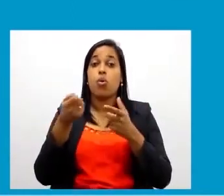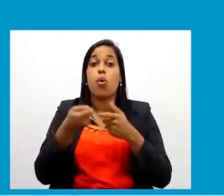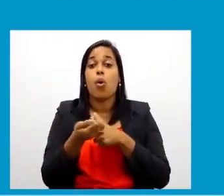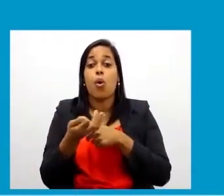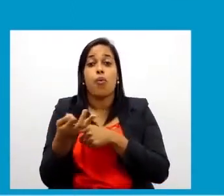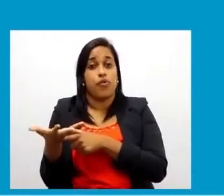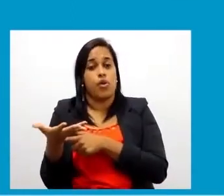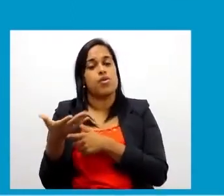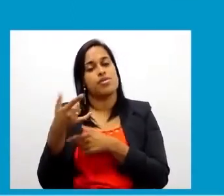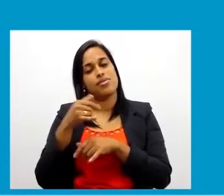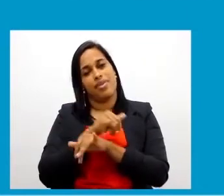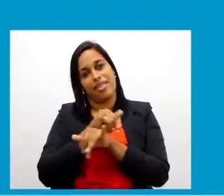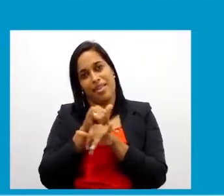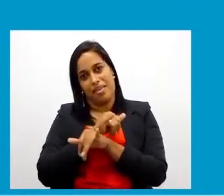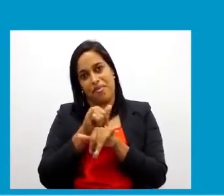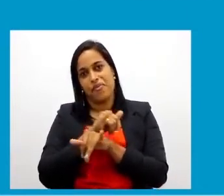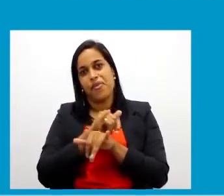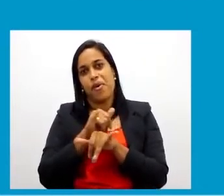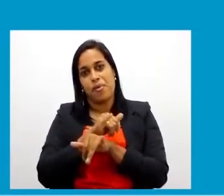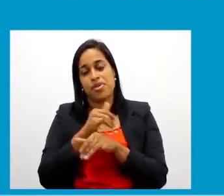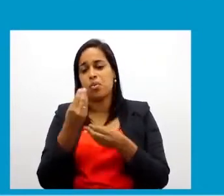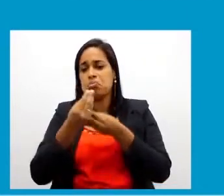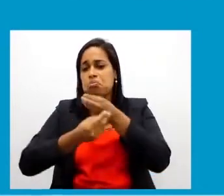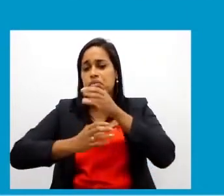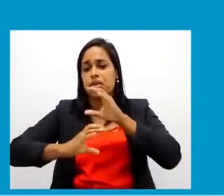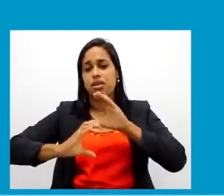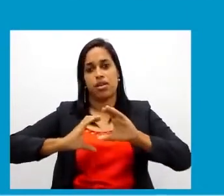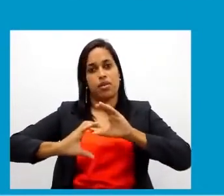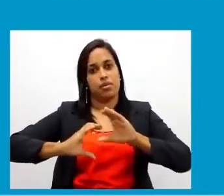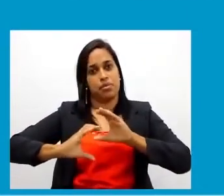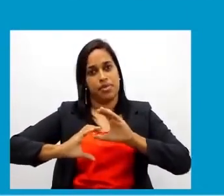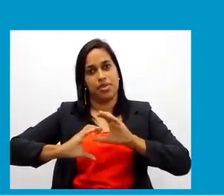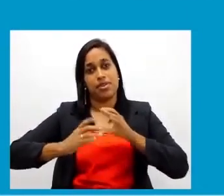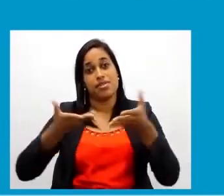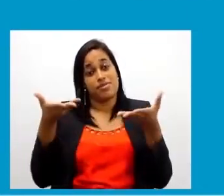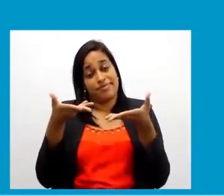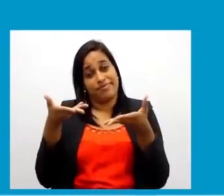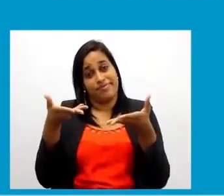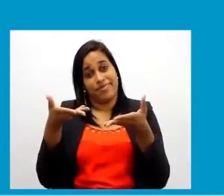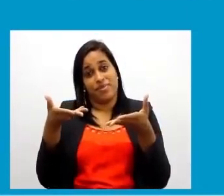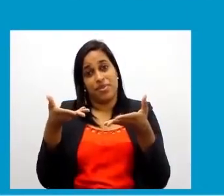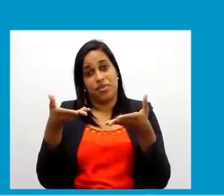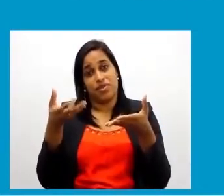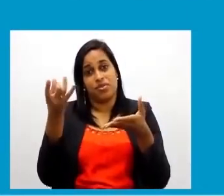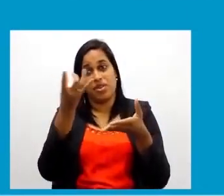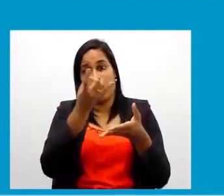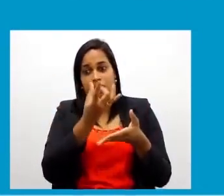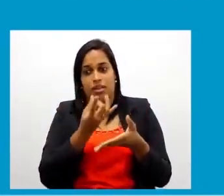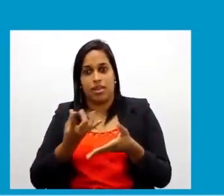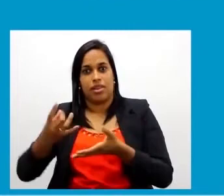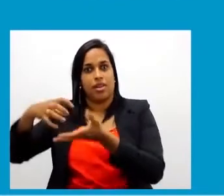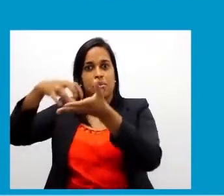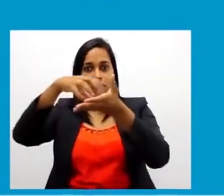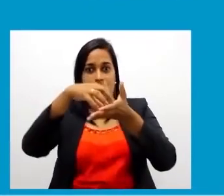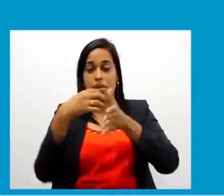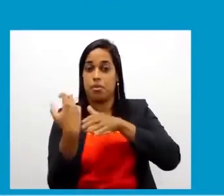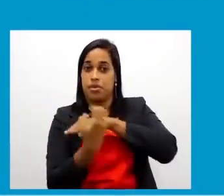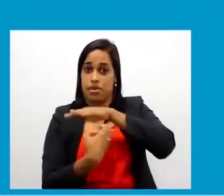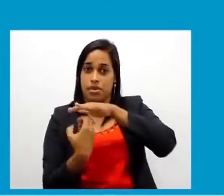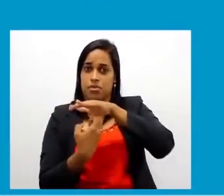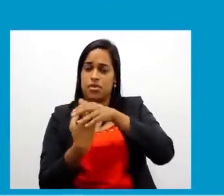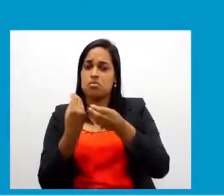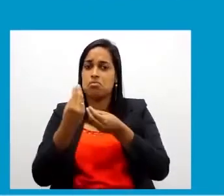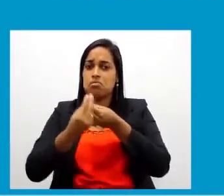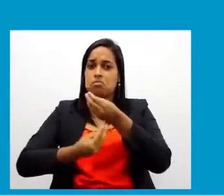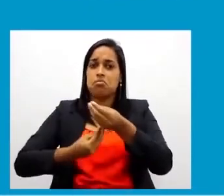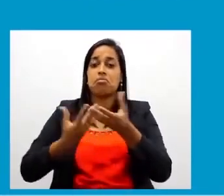o fluxo dessa informação. Como é que a comunicação ela percorre os departamentos, como é